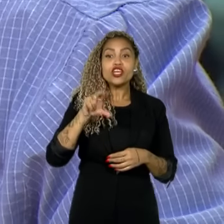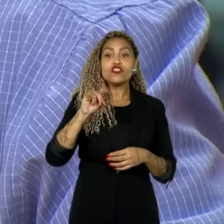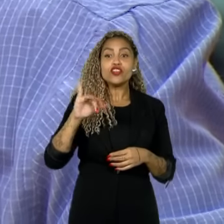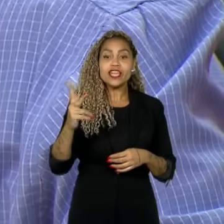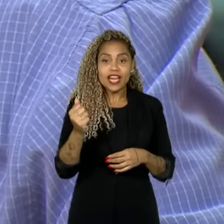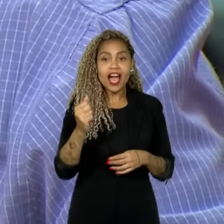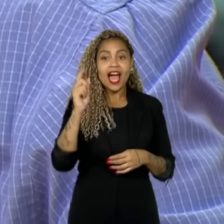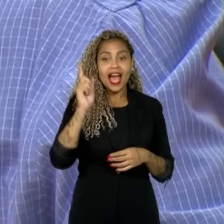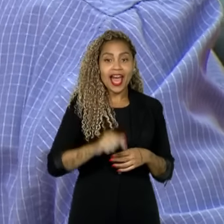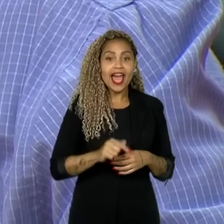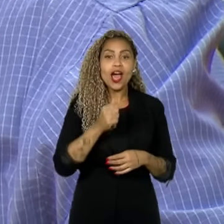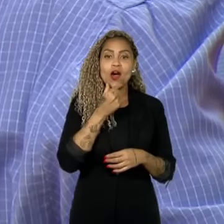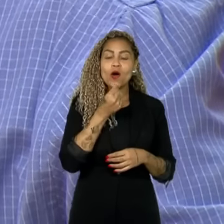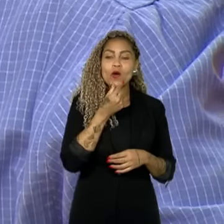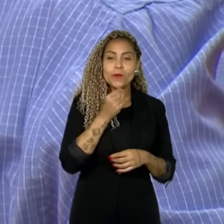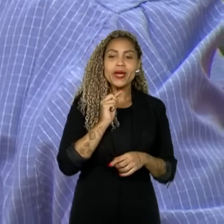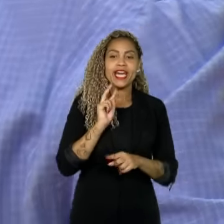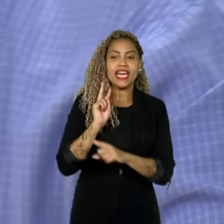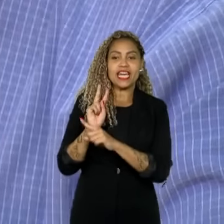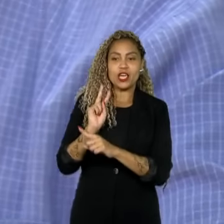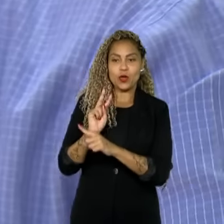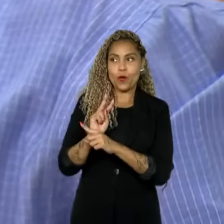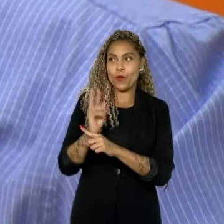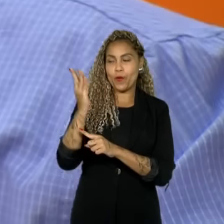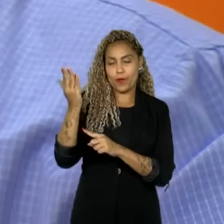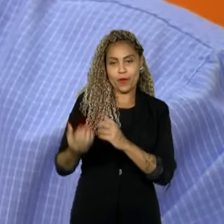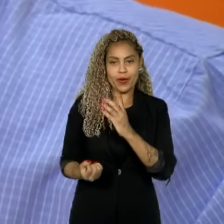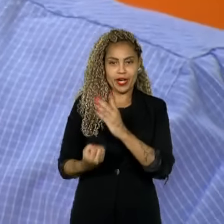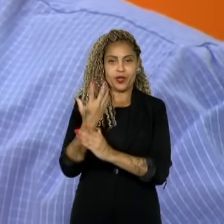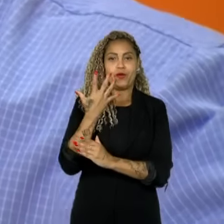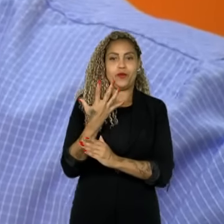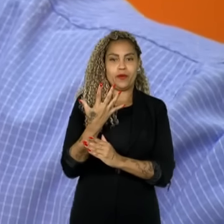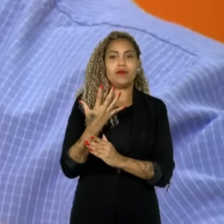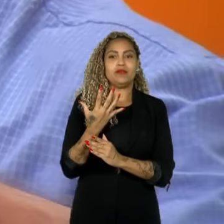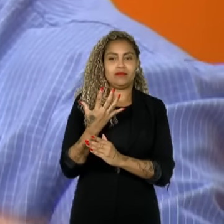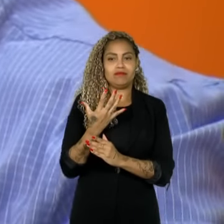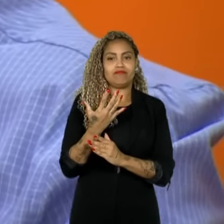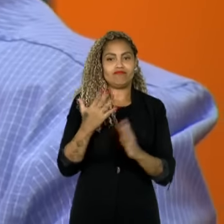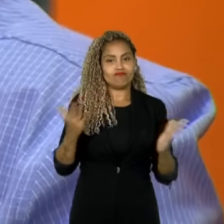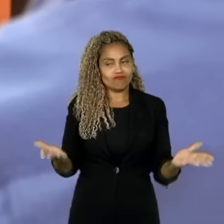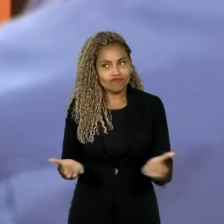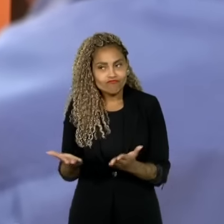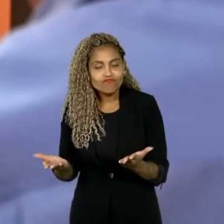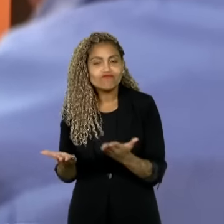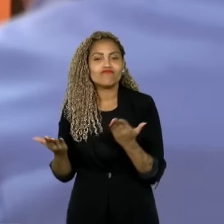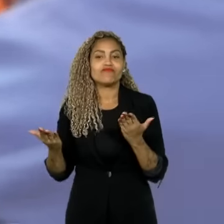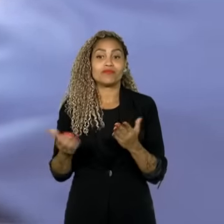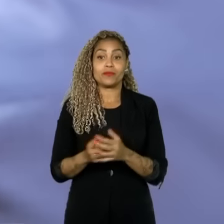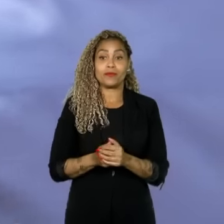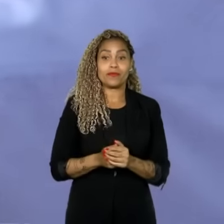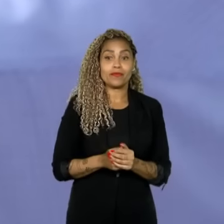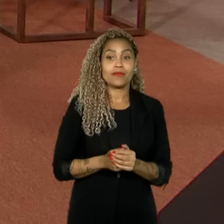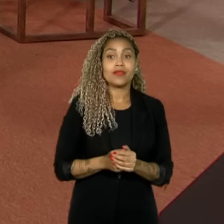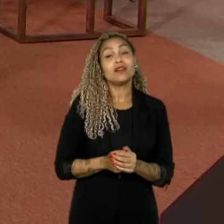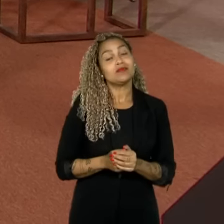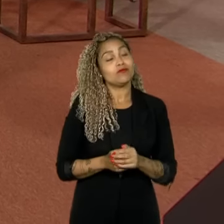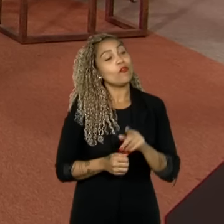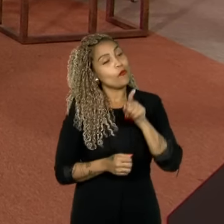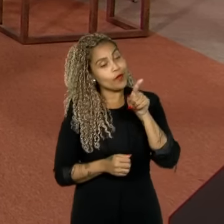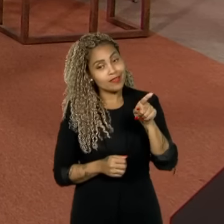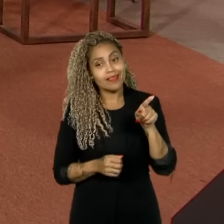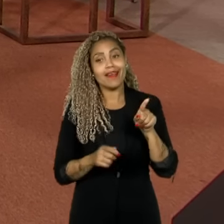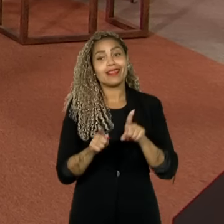dela. Que foi quem criou... Que quando as coisas ficavam meio ela a Dindinha. E tem também, e né, você, Deus, né, pode... Adelson?